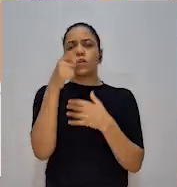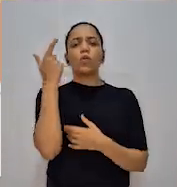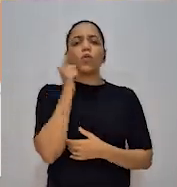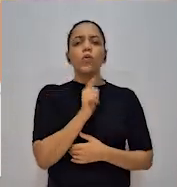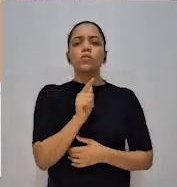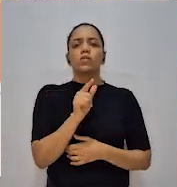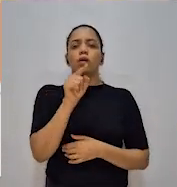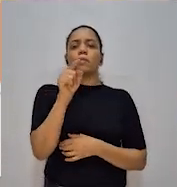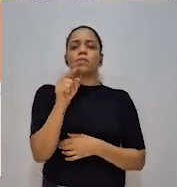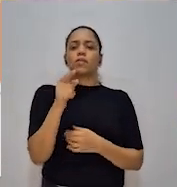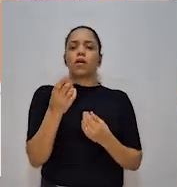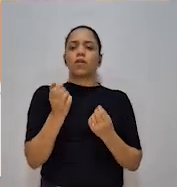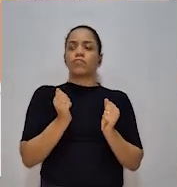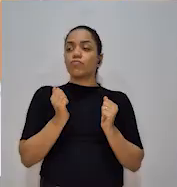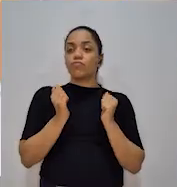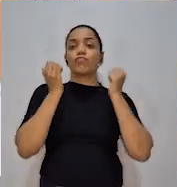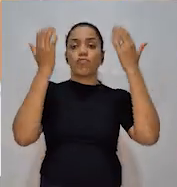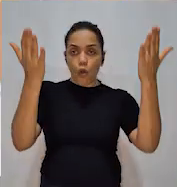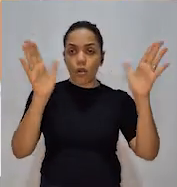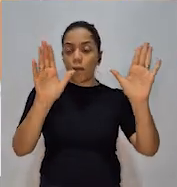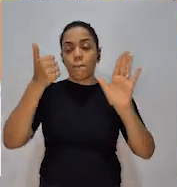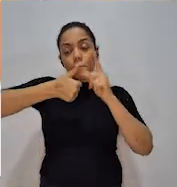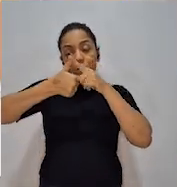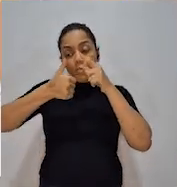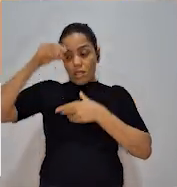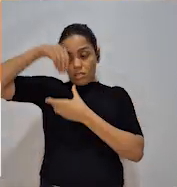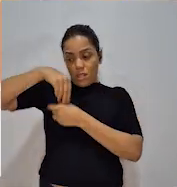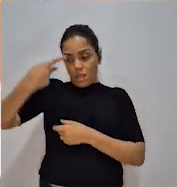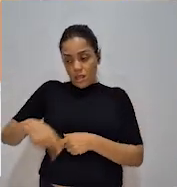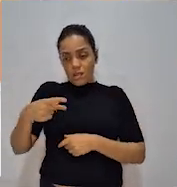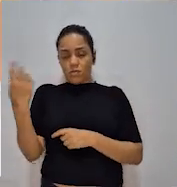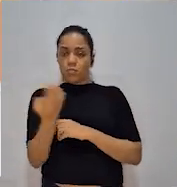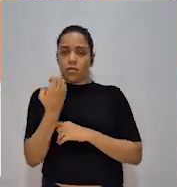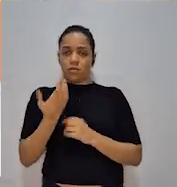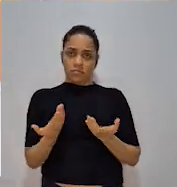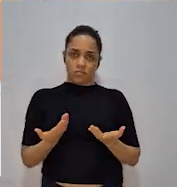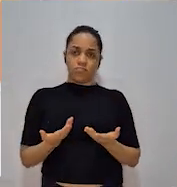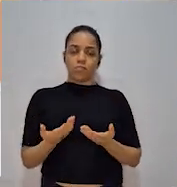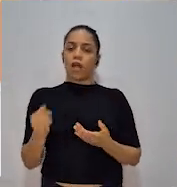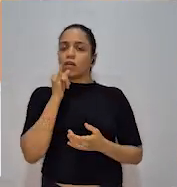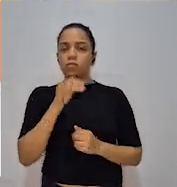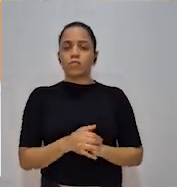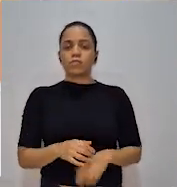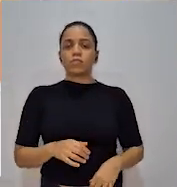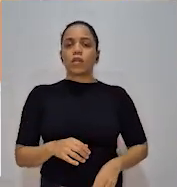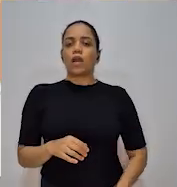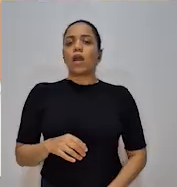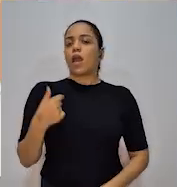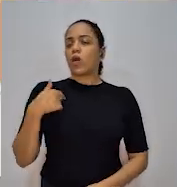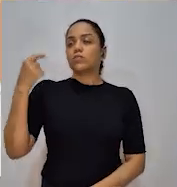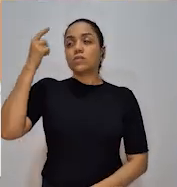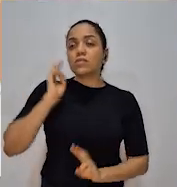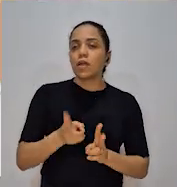consegue trazer dados externos, mas com a contribuição do interno. E eu vou dar até um exemplo. Toda vez que eu vou trabalhar a estratégia da diversidade